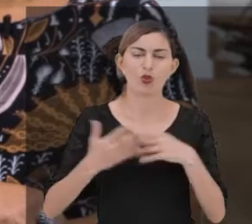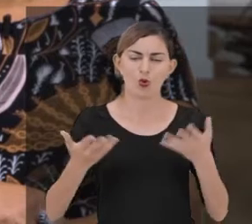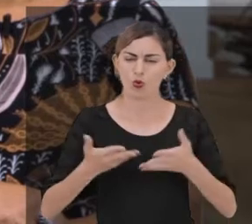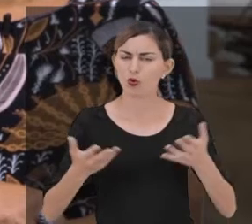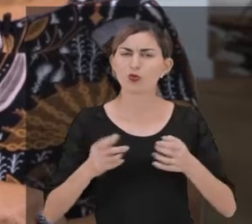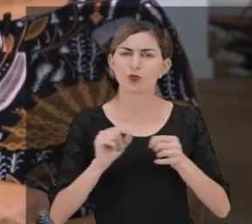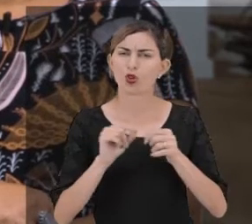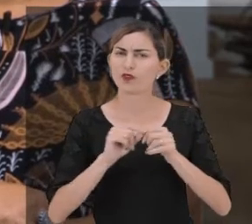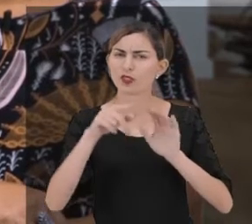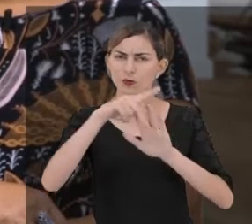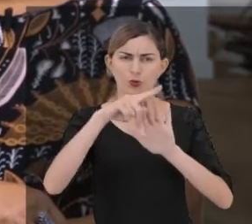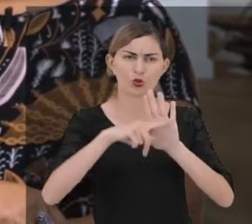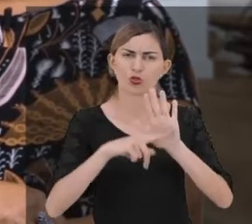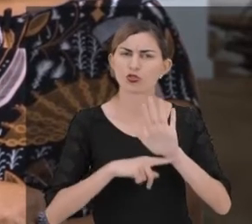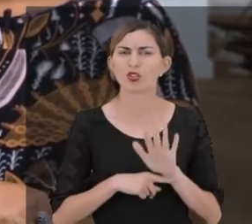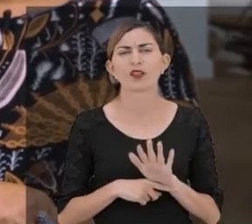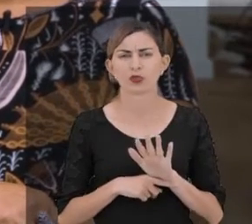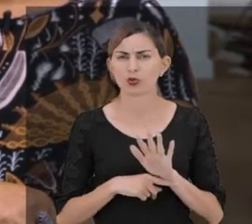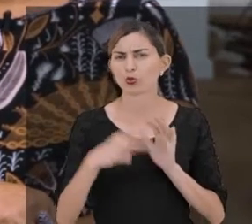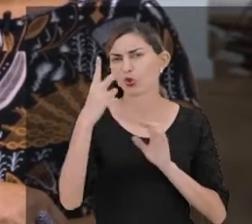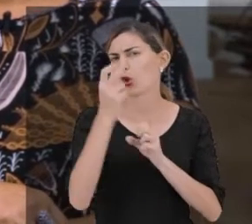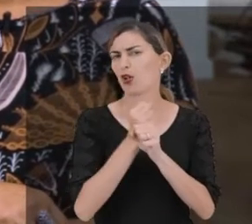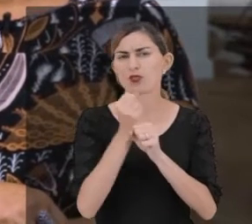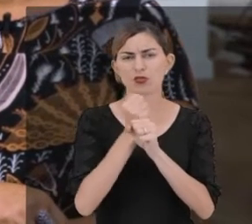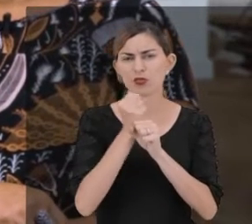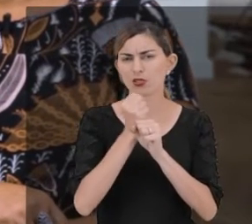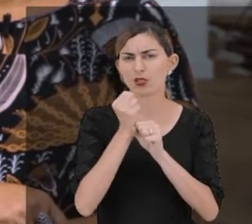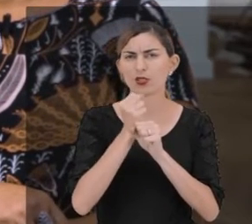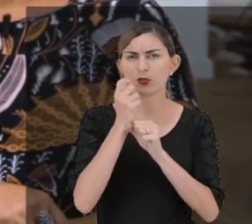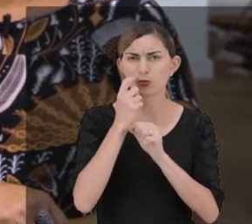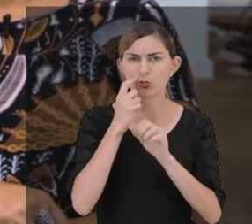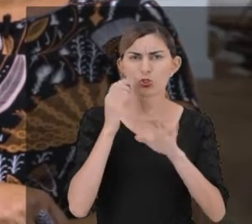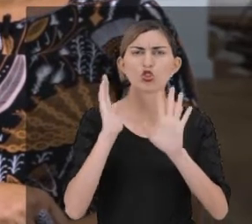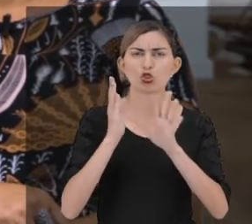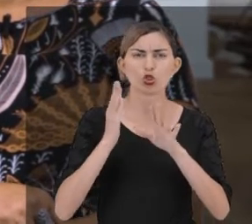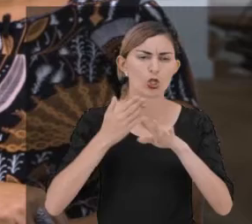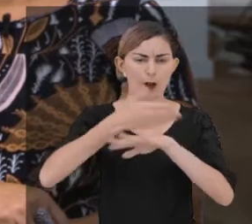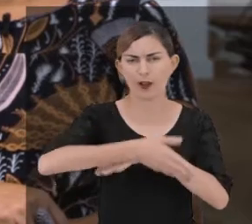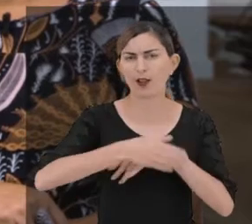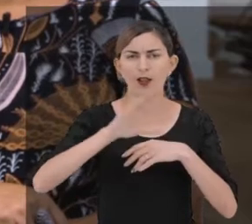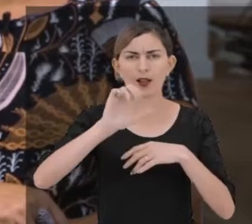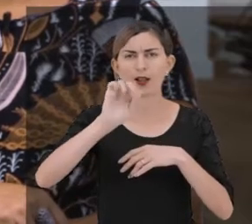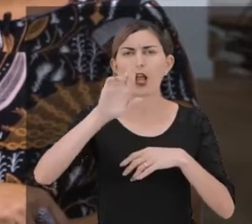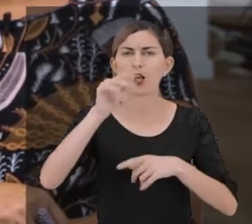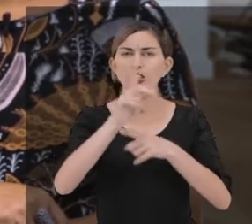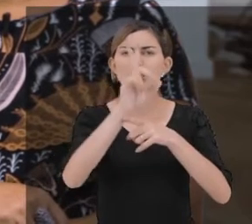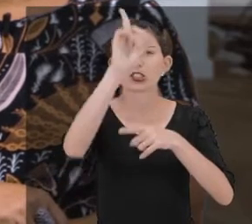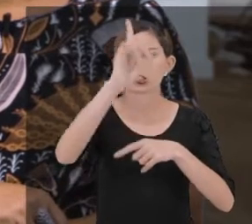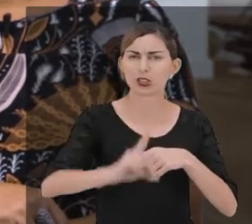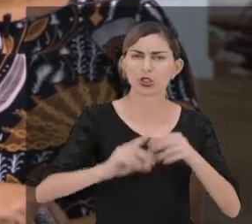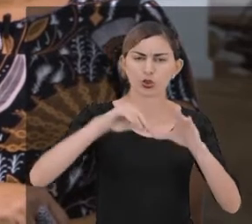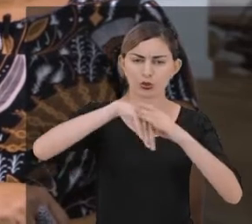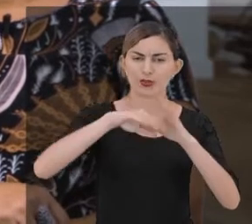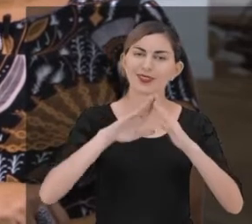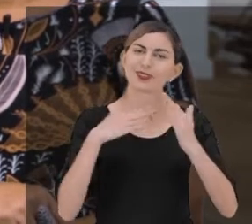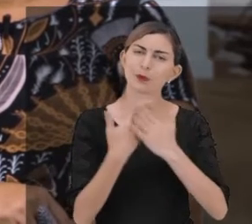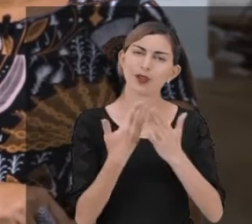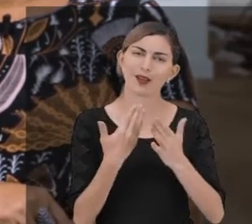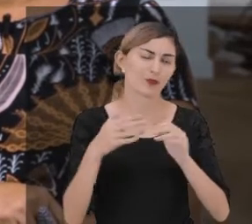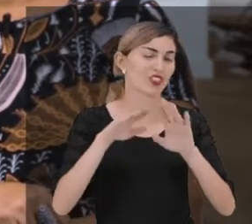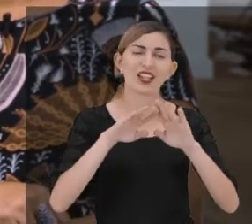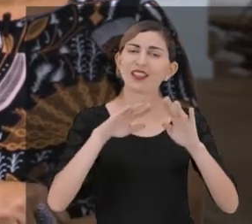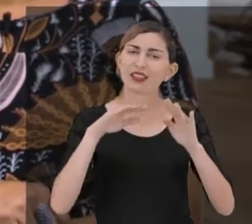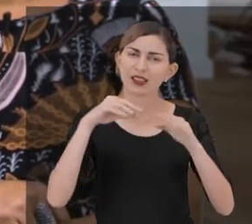você pode fazer um projeto trainee, em 2 anos você pode acessar um cargo de diretoria. Uhum. Essa é a